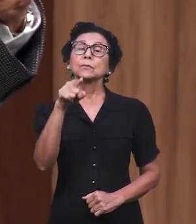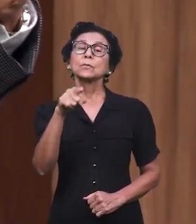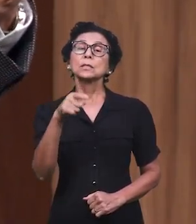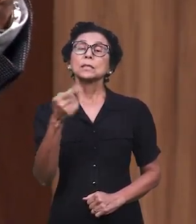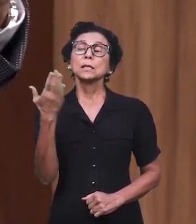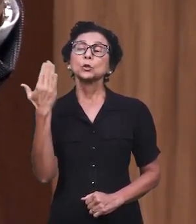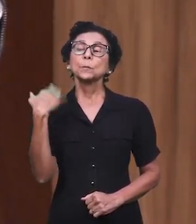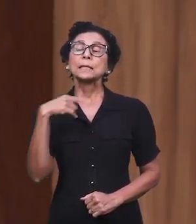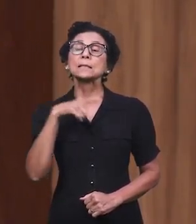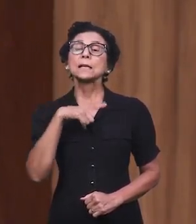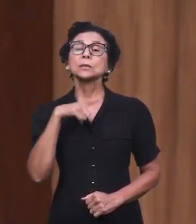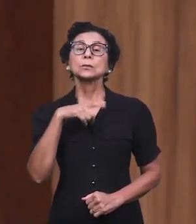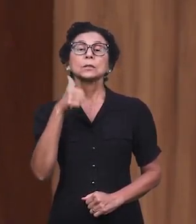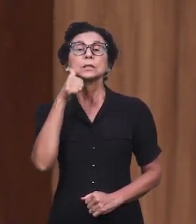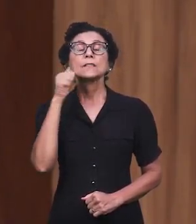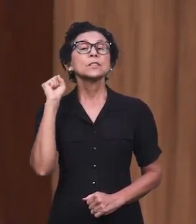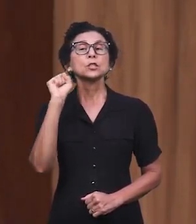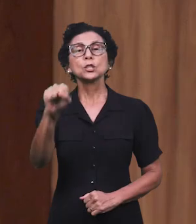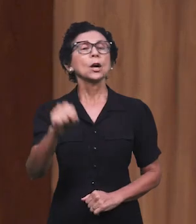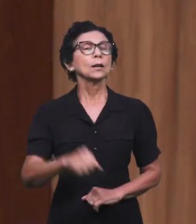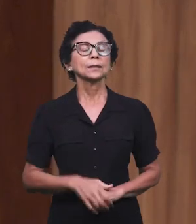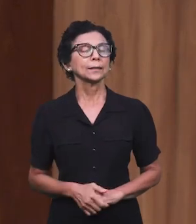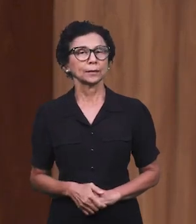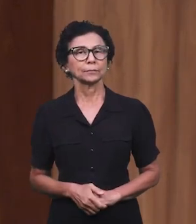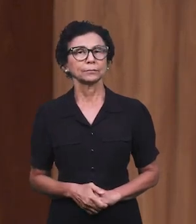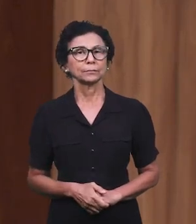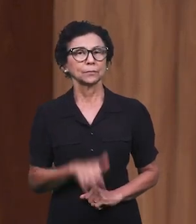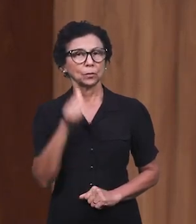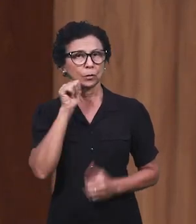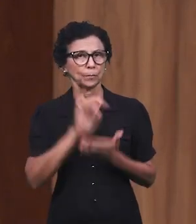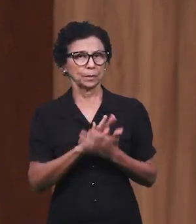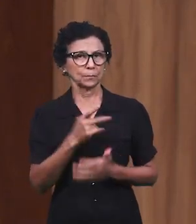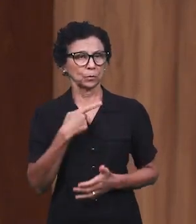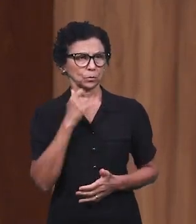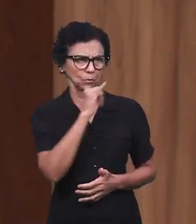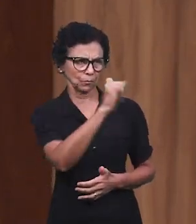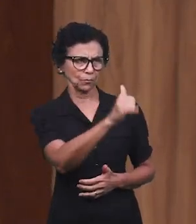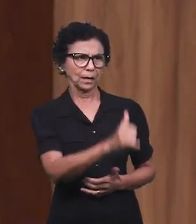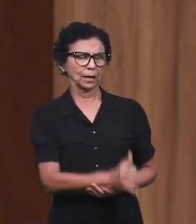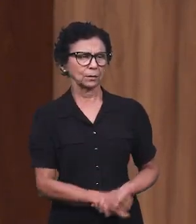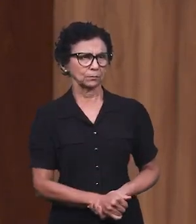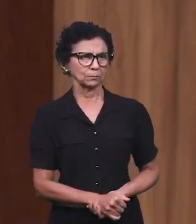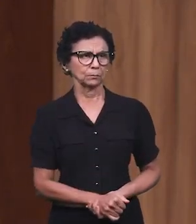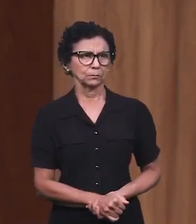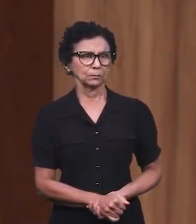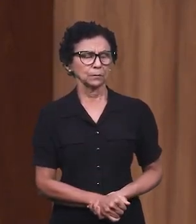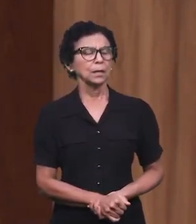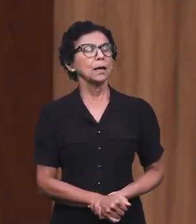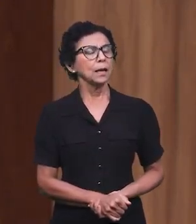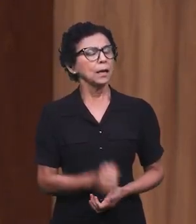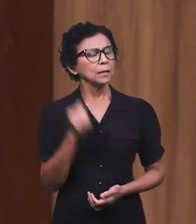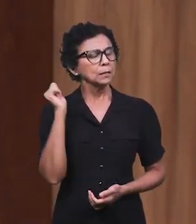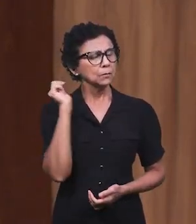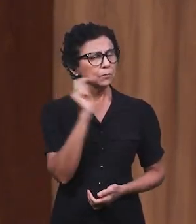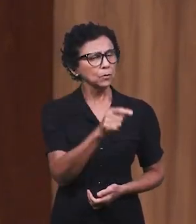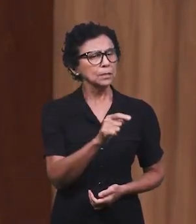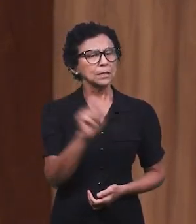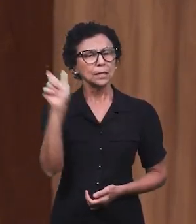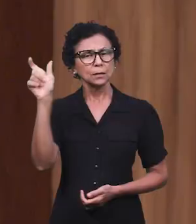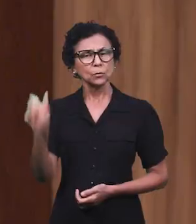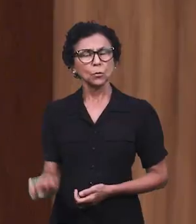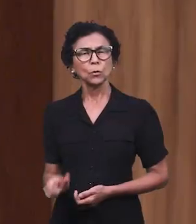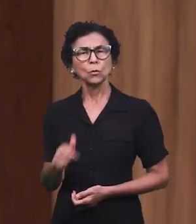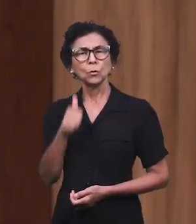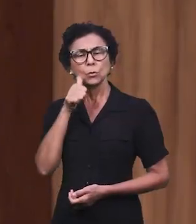Minha mãe hoje é falecida, mas eu falo com ela, lembra que você teve sogra, para que você possa ter um relacionamento com sua